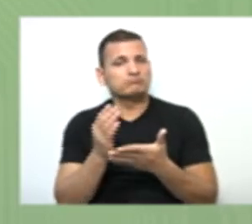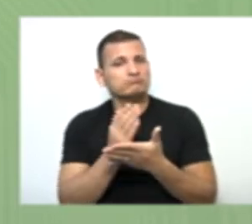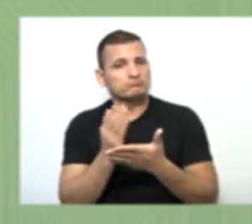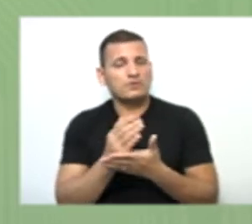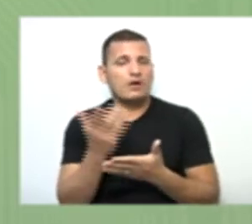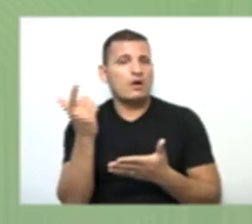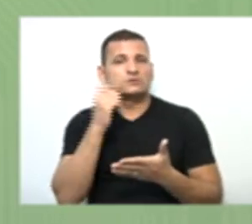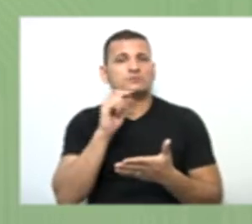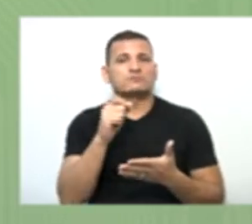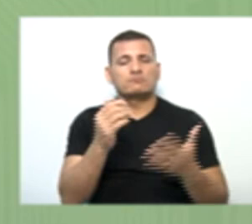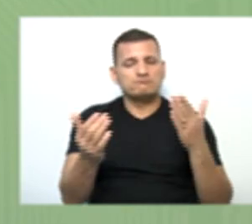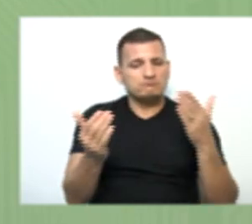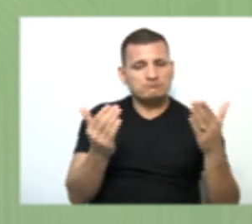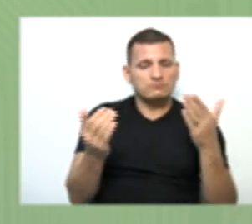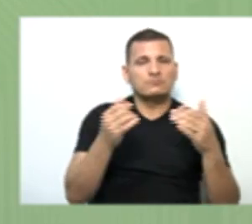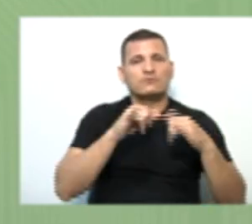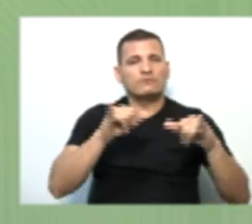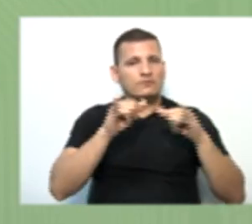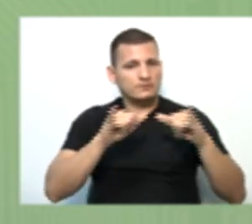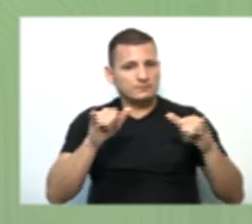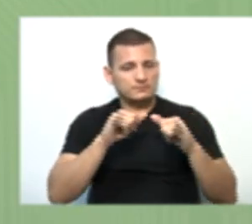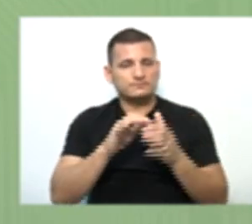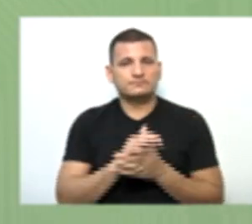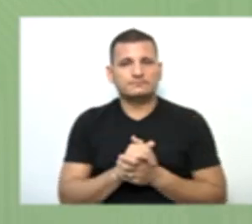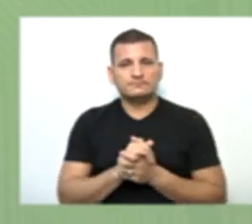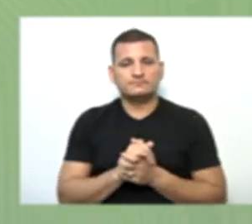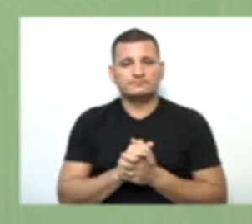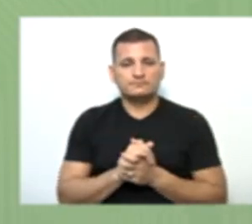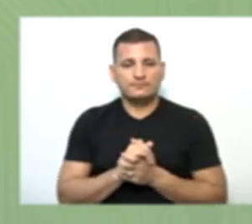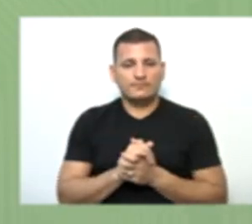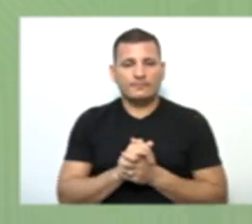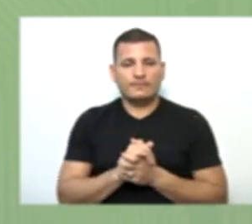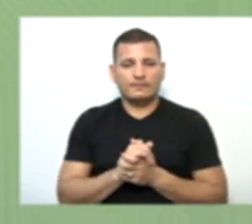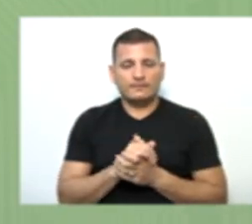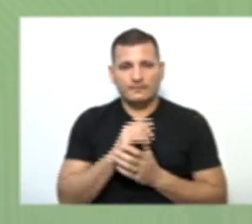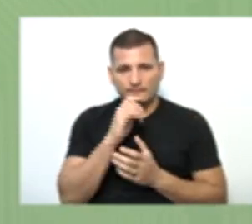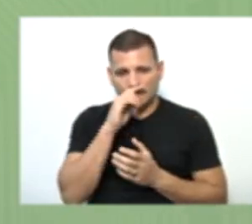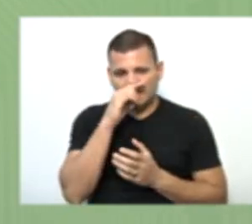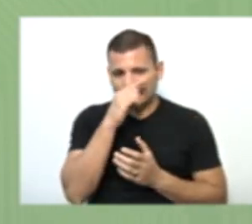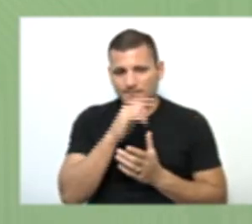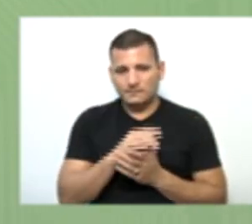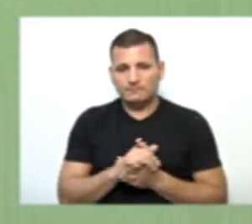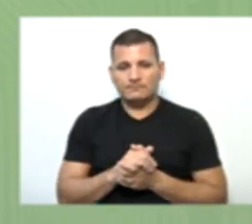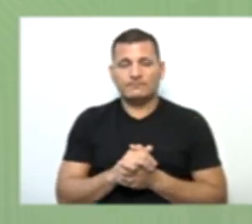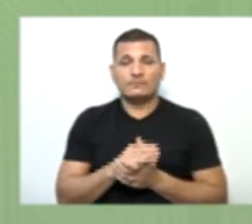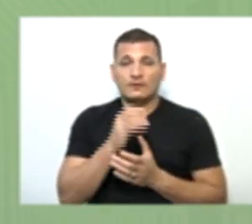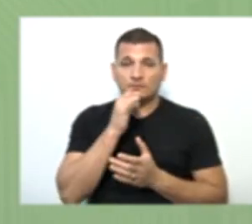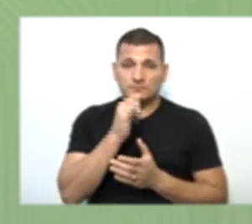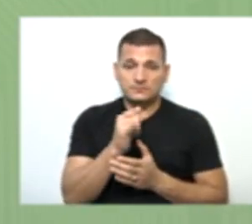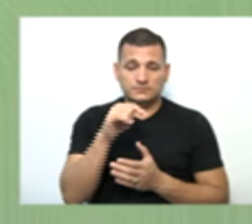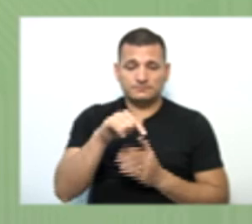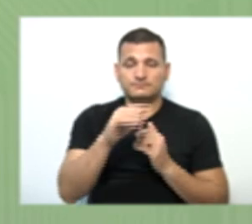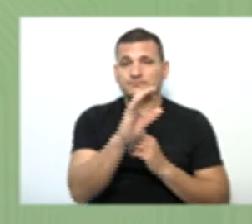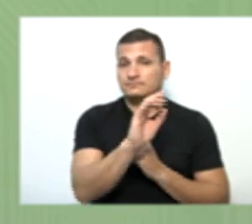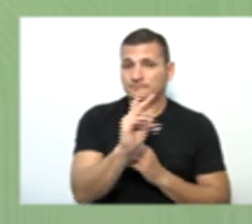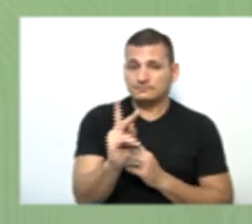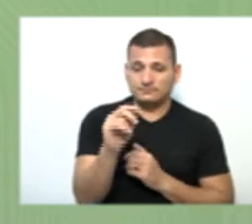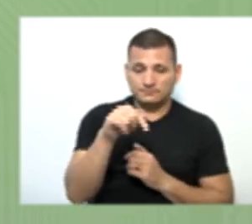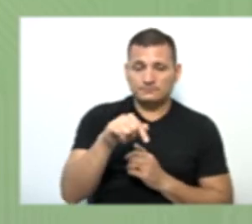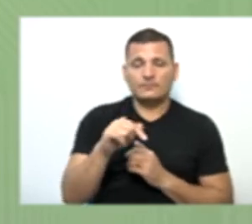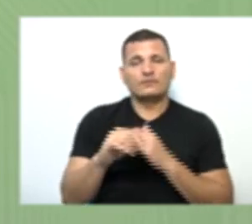essas informações. Continuando, no caso de ato não cooperativo, nós